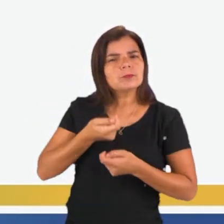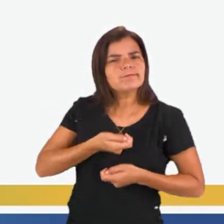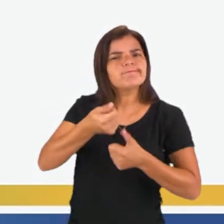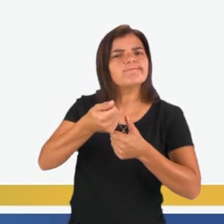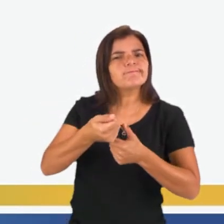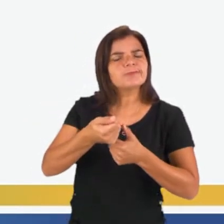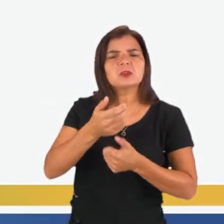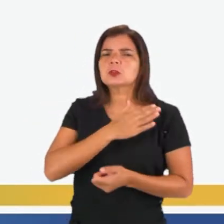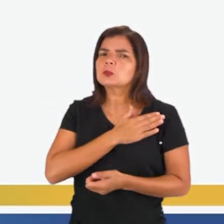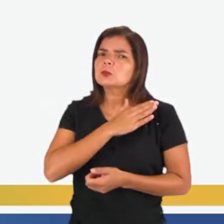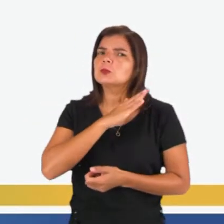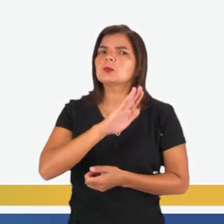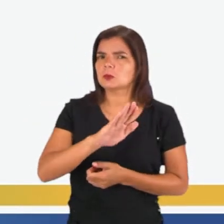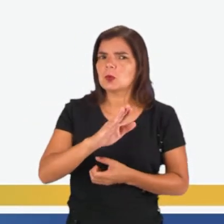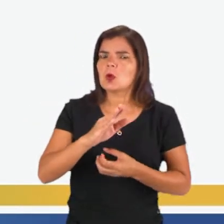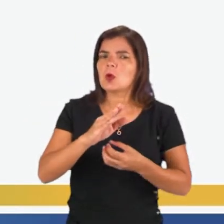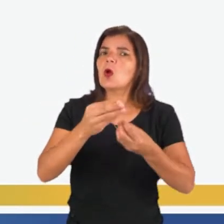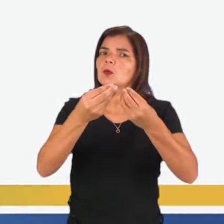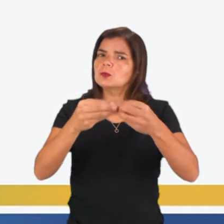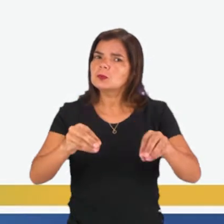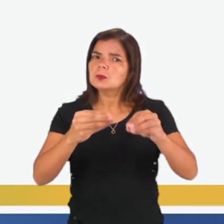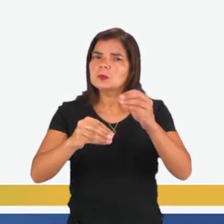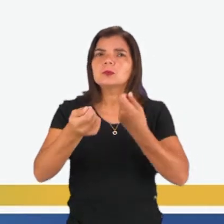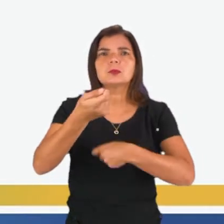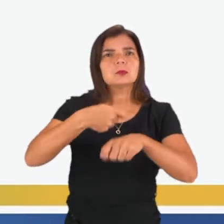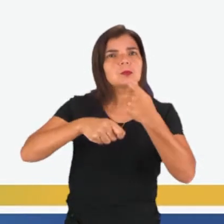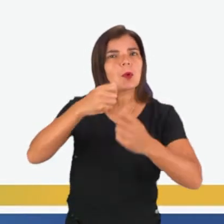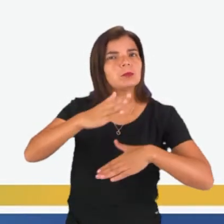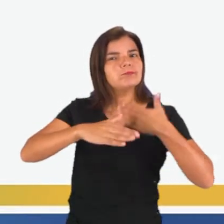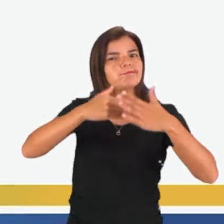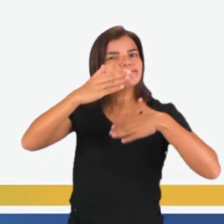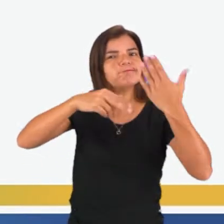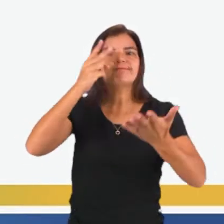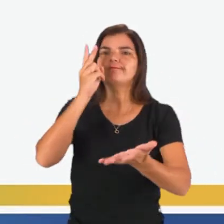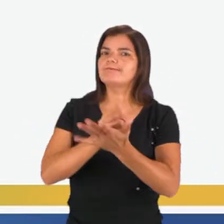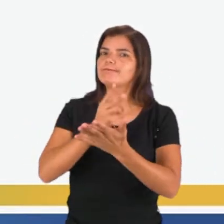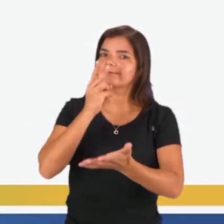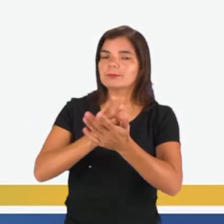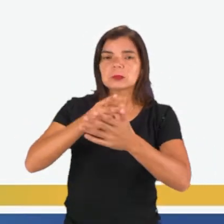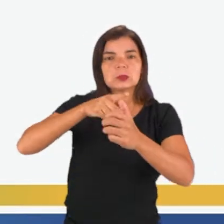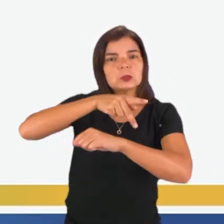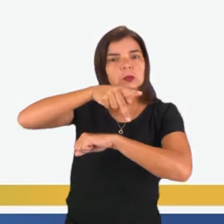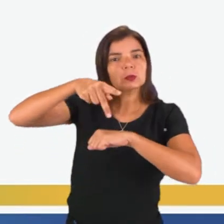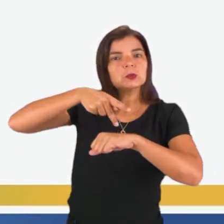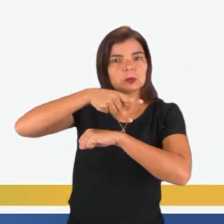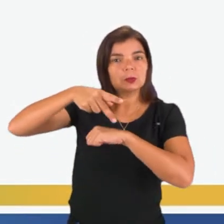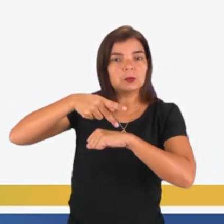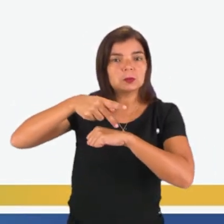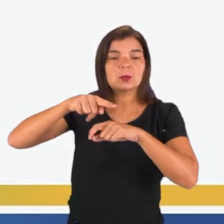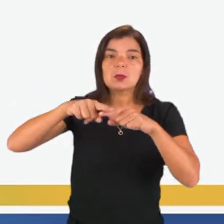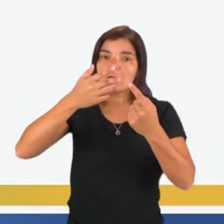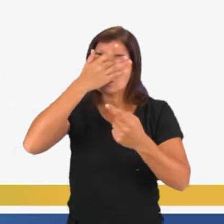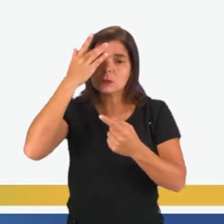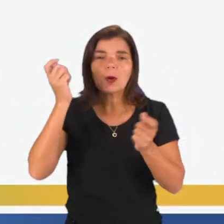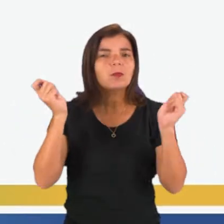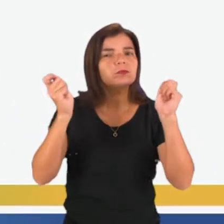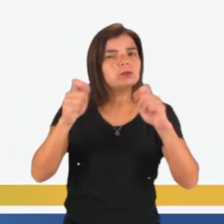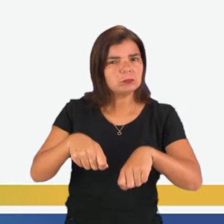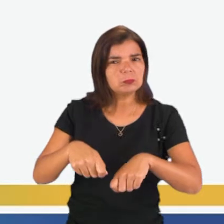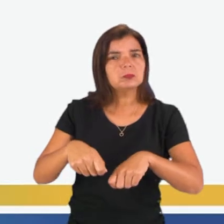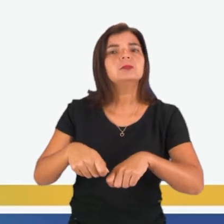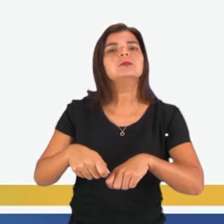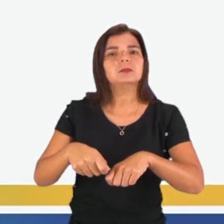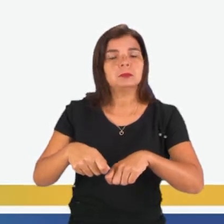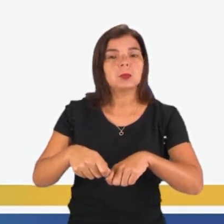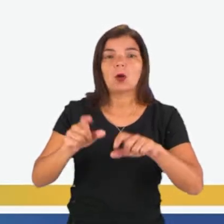que a insatisfação e a crise econômica cresce cada vez mais no país. E os que têm